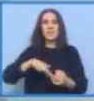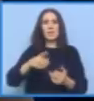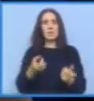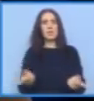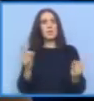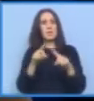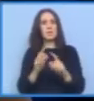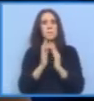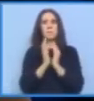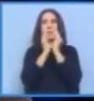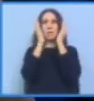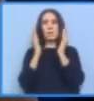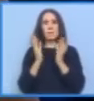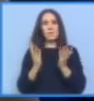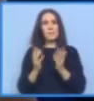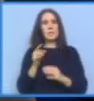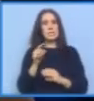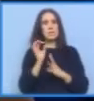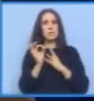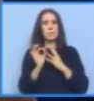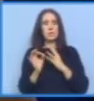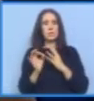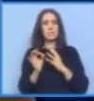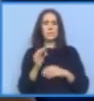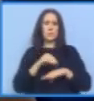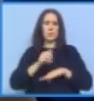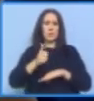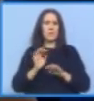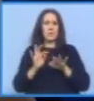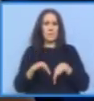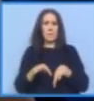com o templo, enfim. E nesse aspecto, eu terminei o meu comentário,